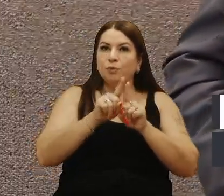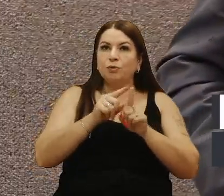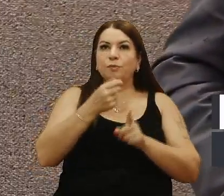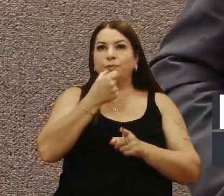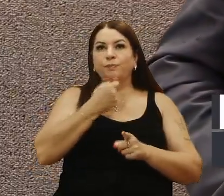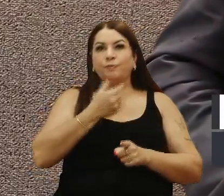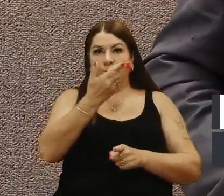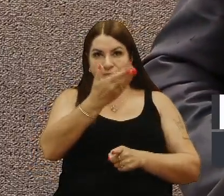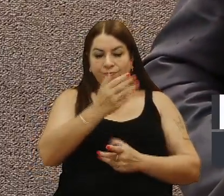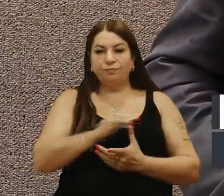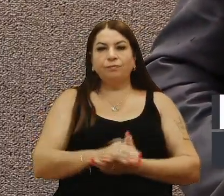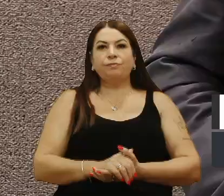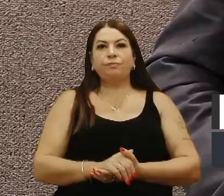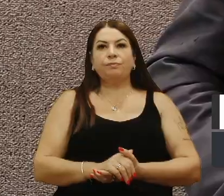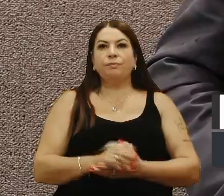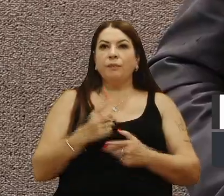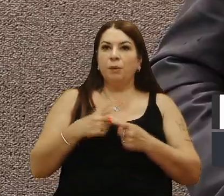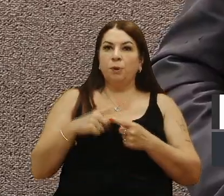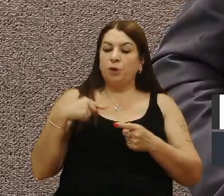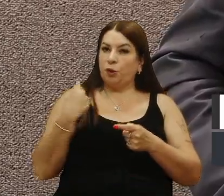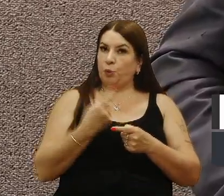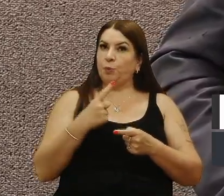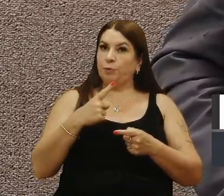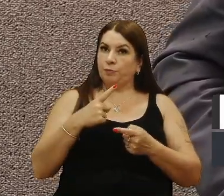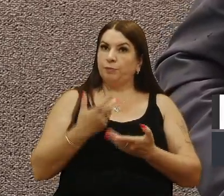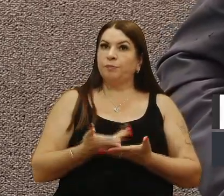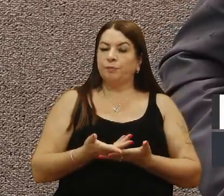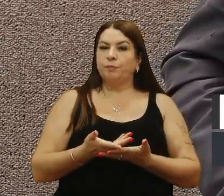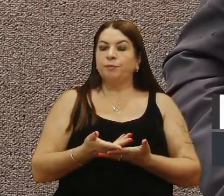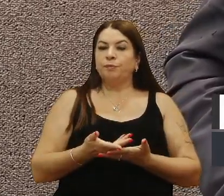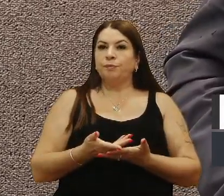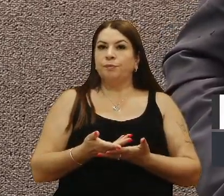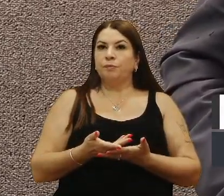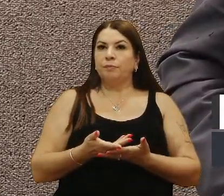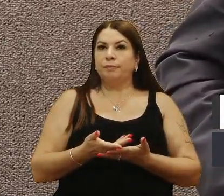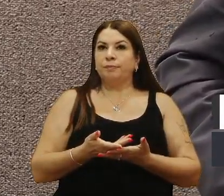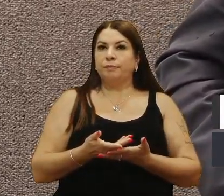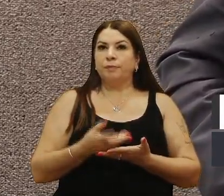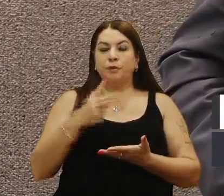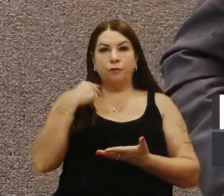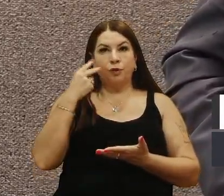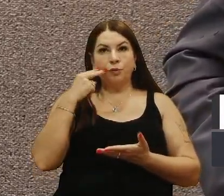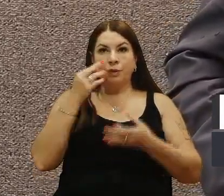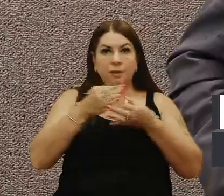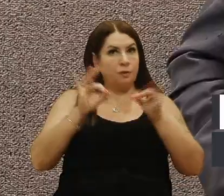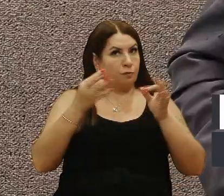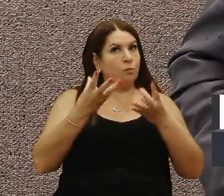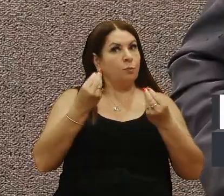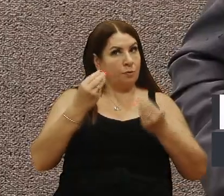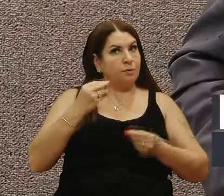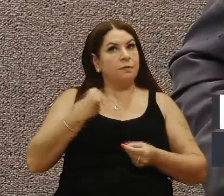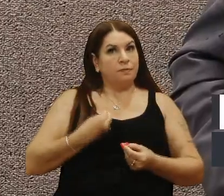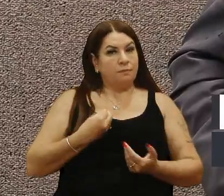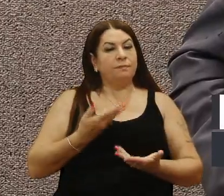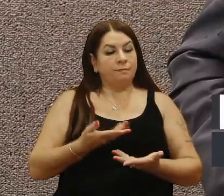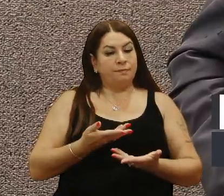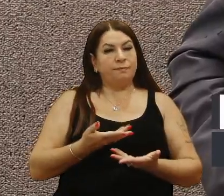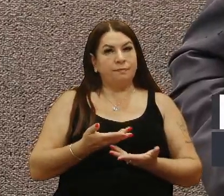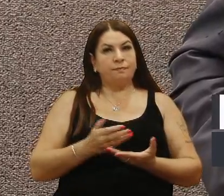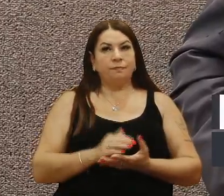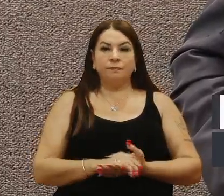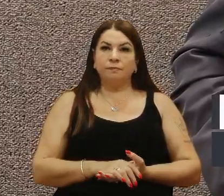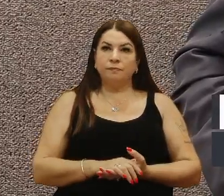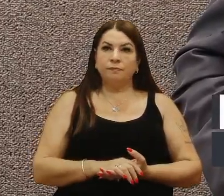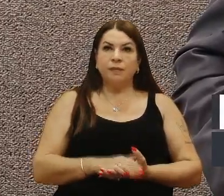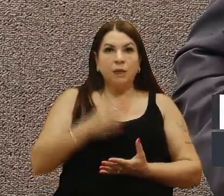Becker, porque nós estamos com um vereador que salvou muitas vidas.